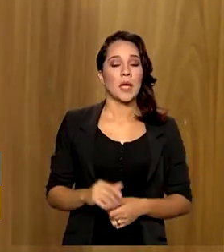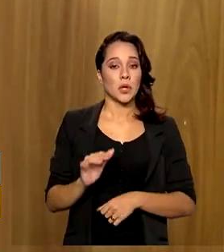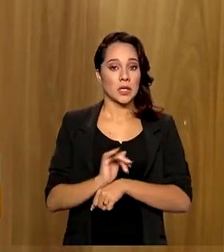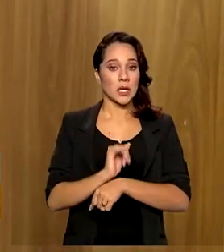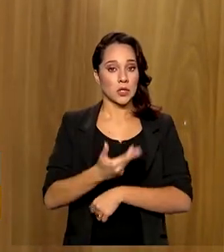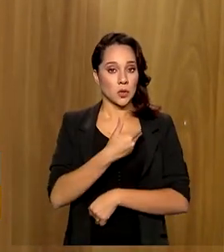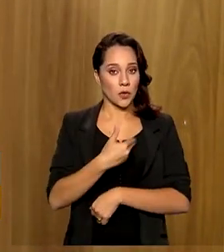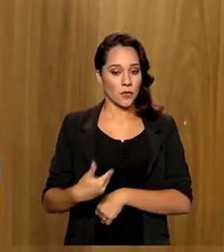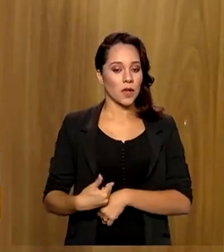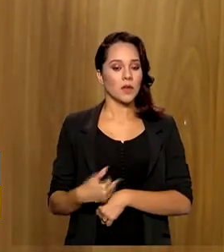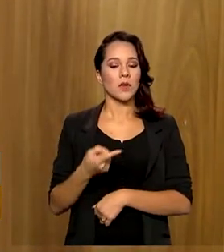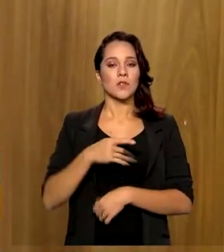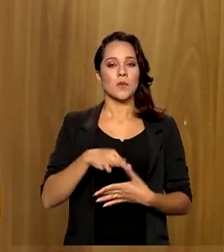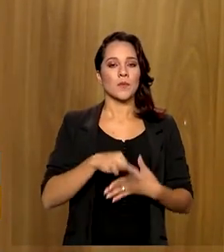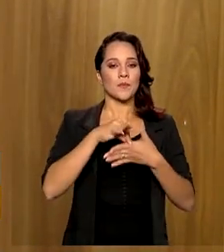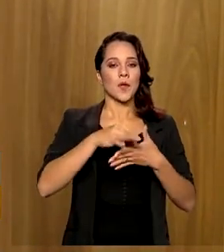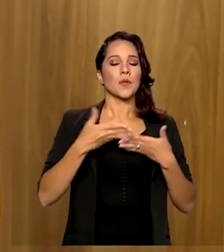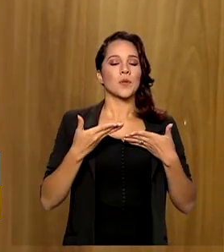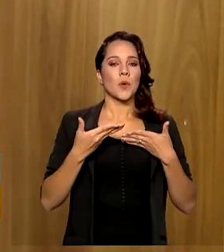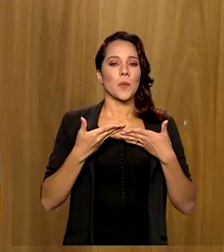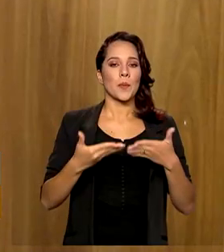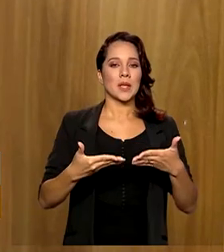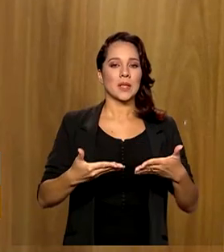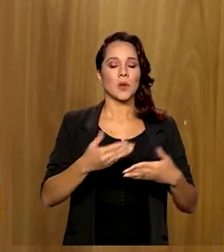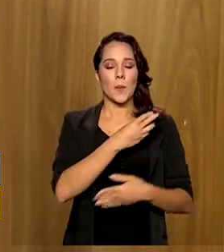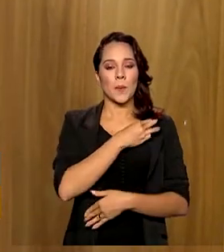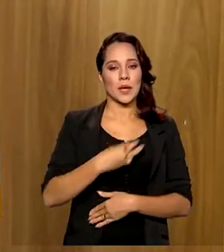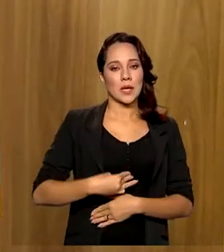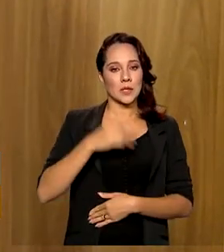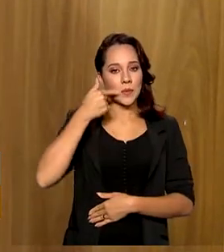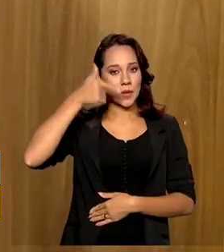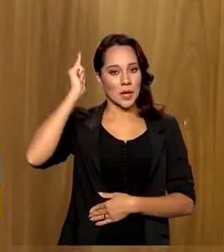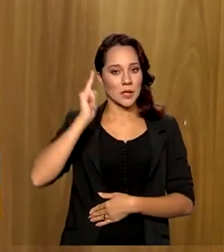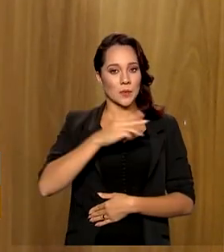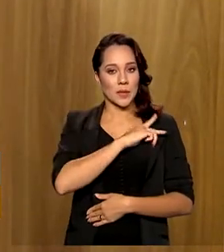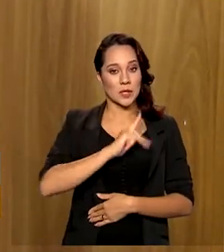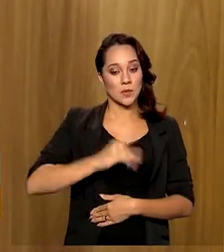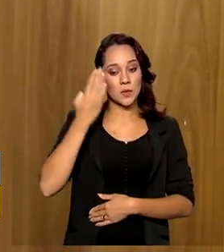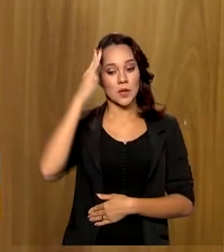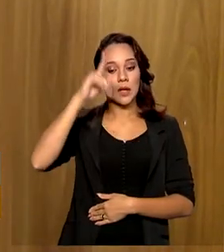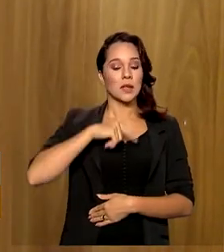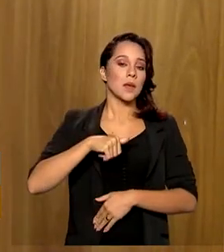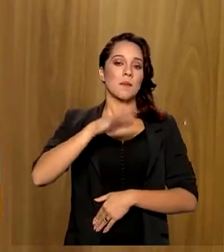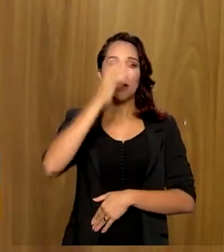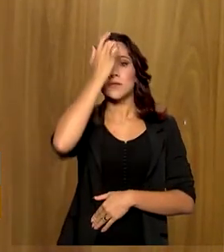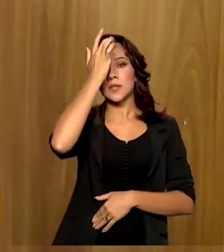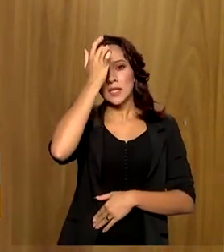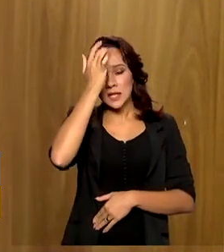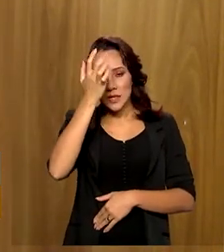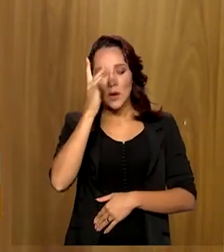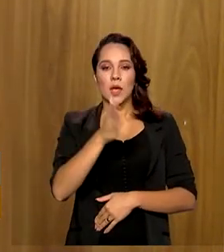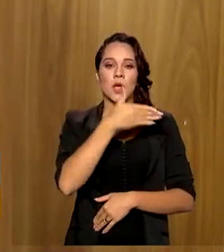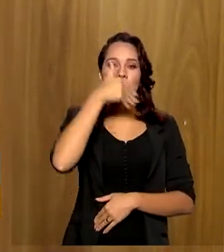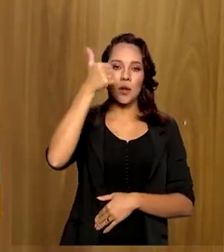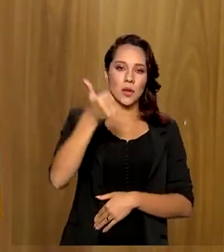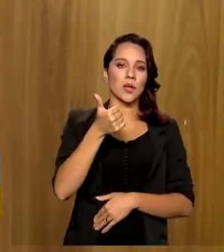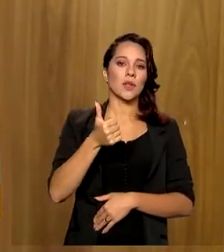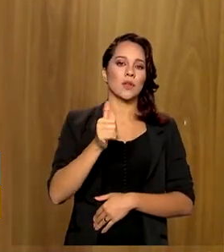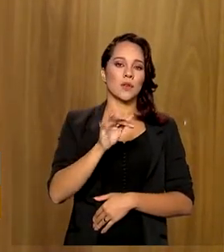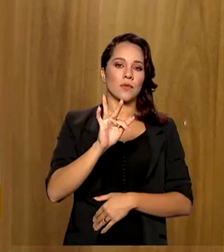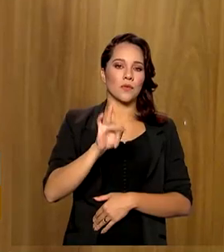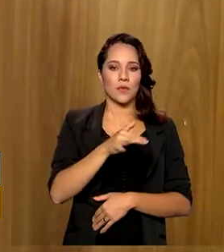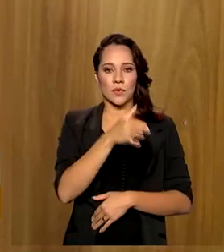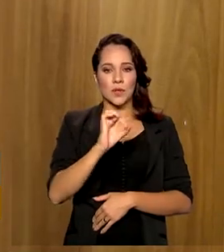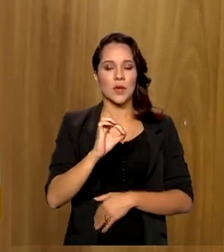governo, sob a liderança do ministro Paulo Guedes, o apoio do presidente Jair Bolsonaro, para a gente trazer cada vez mais facilitação e melhoria no